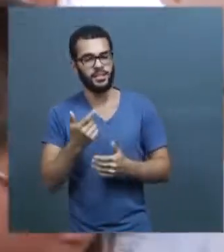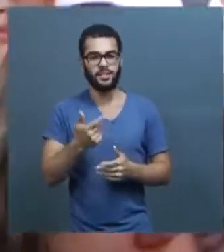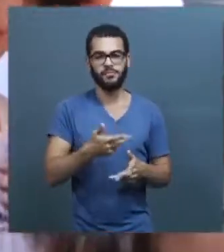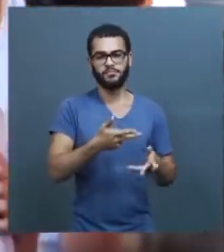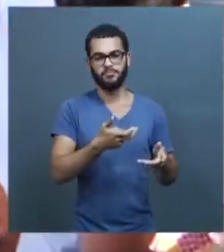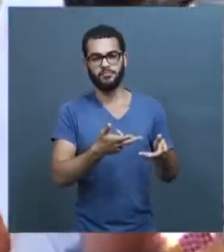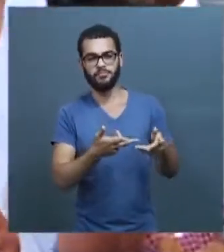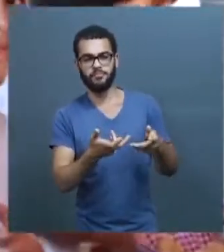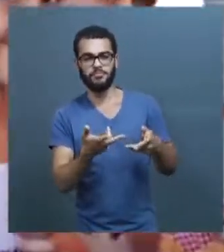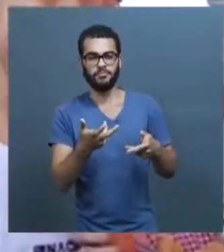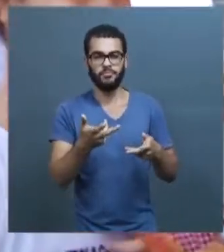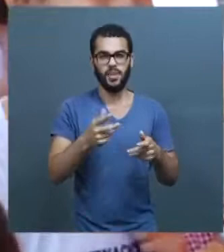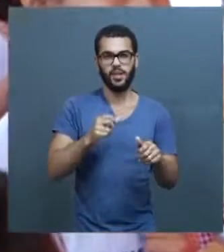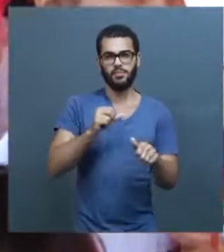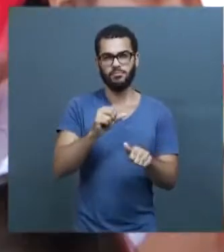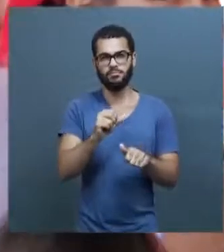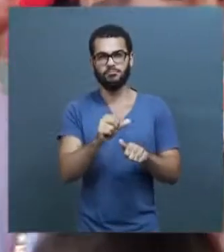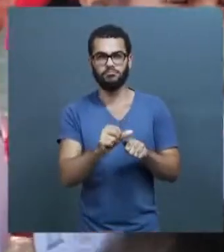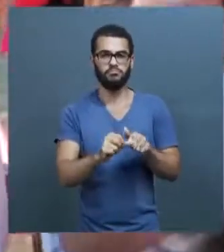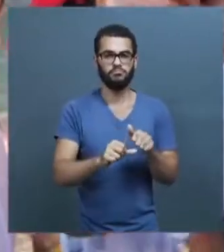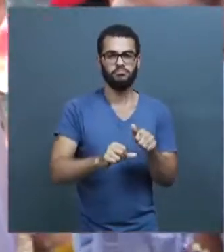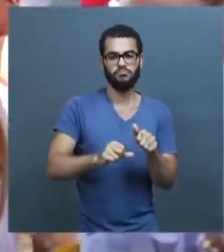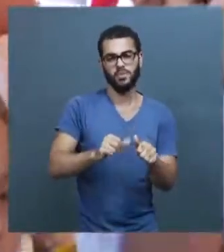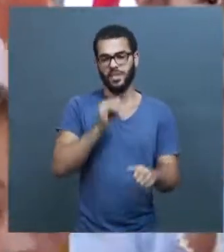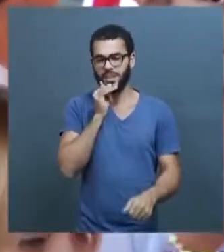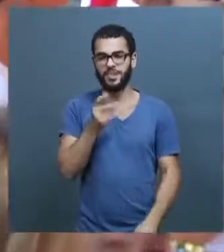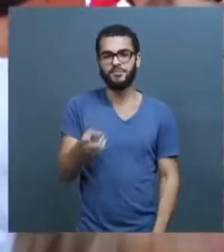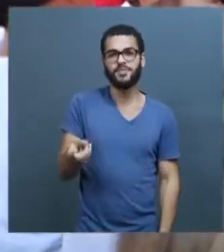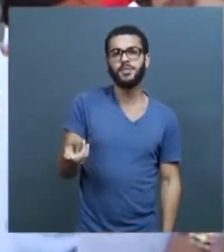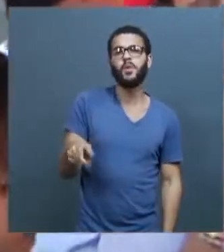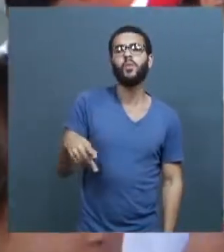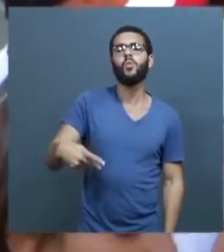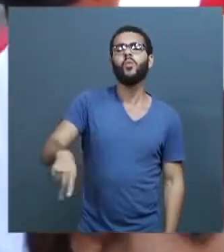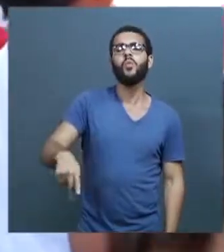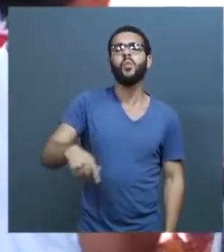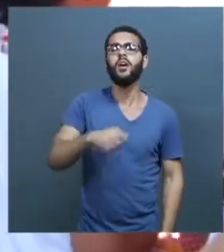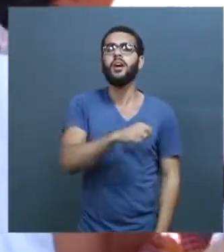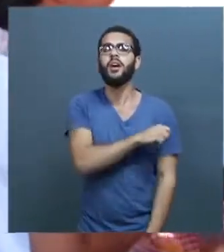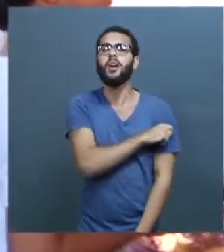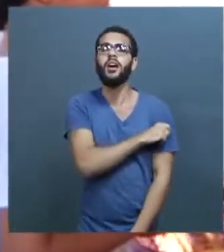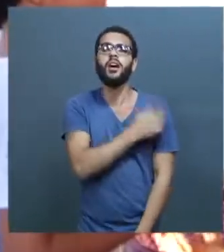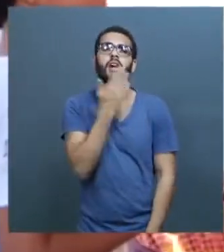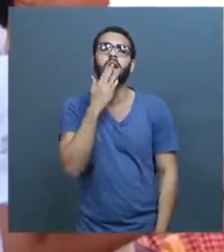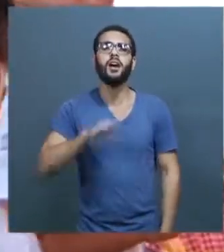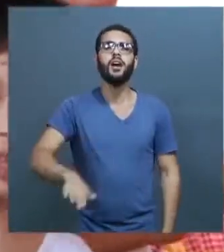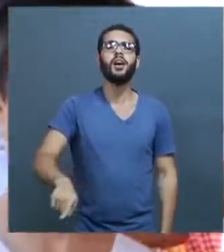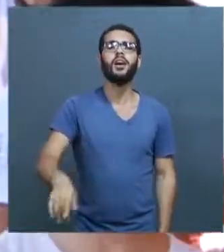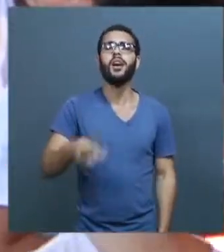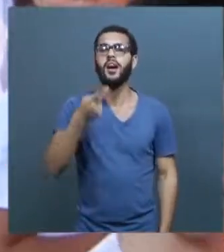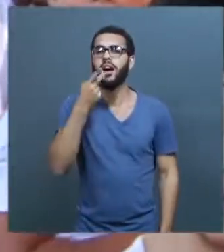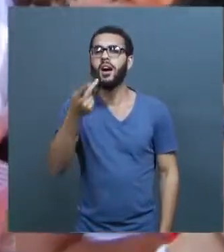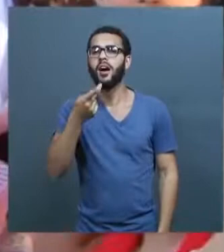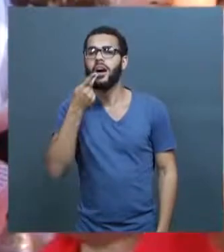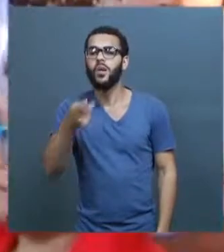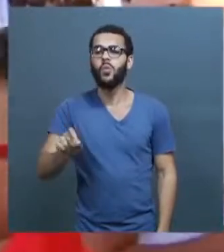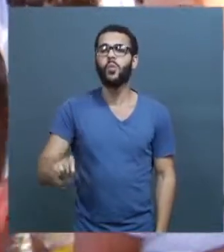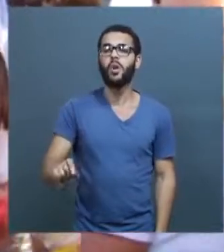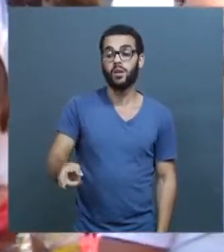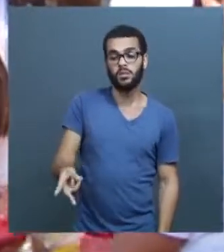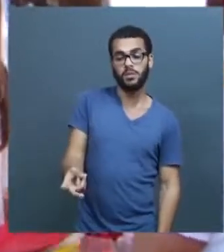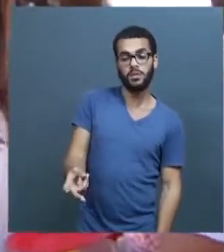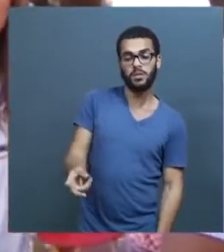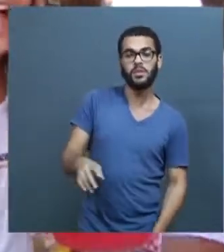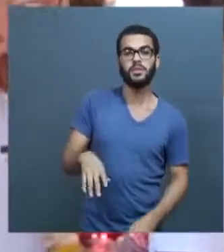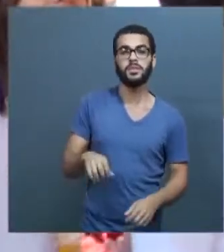ouvindo, fazendo mudanças, ouvindo as crianças, porque sendo um lanche balanceado por